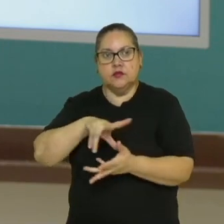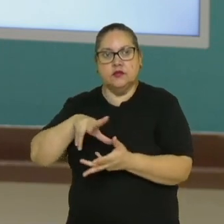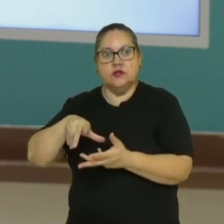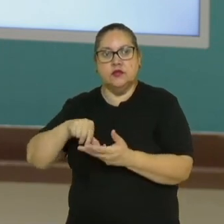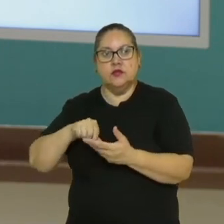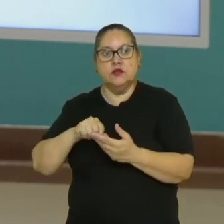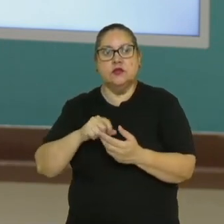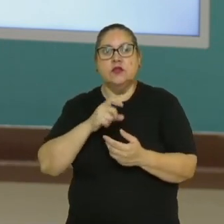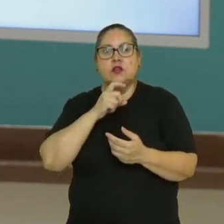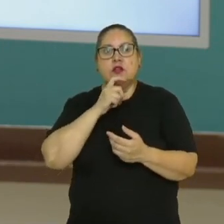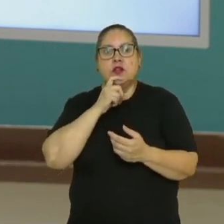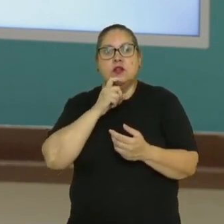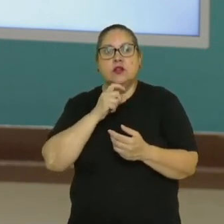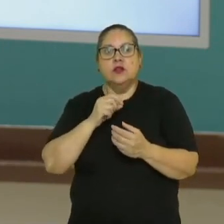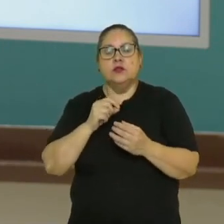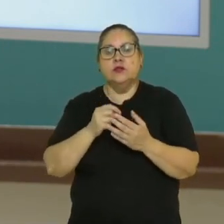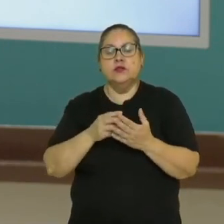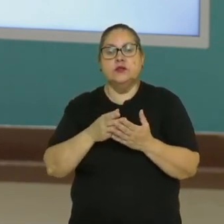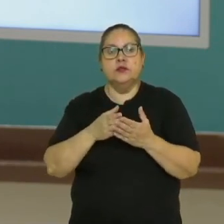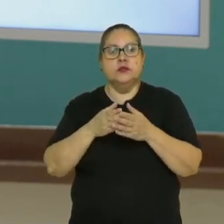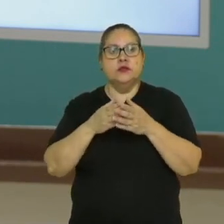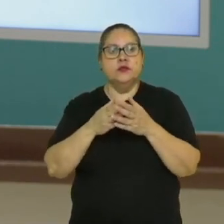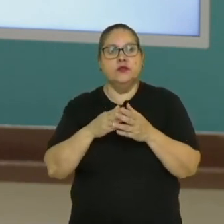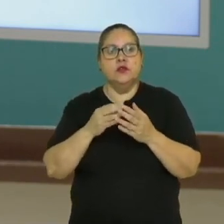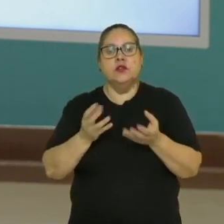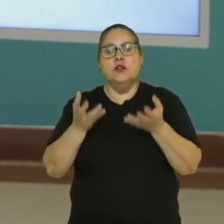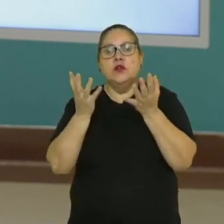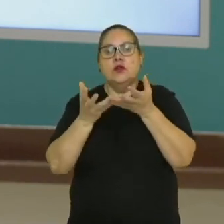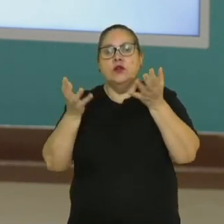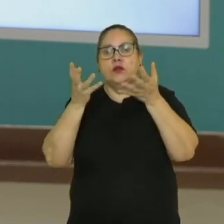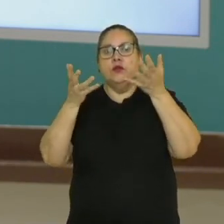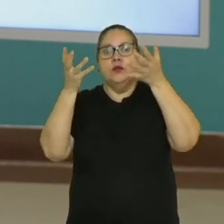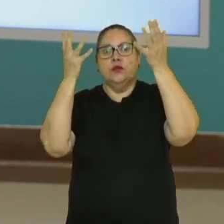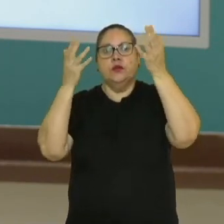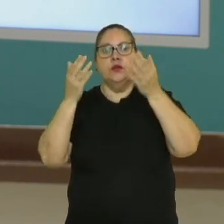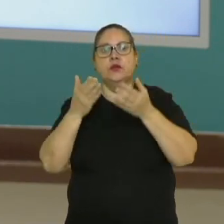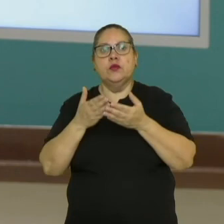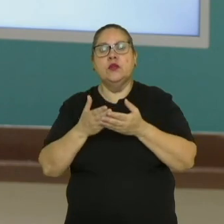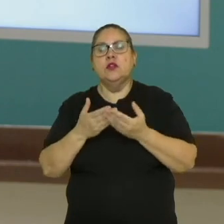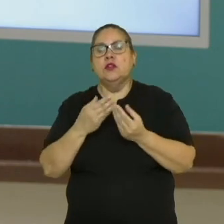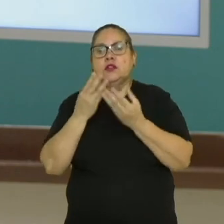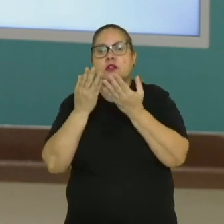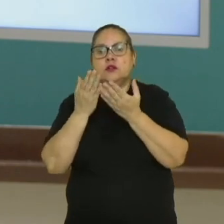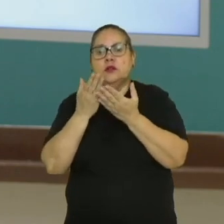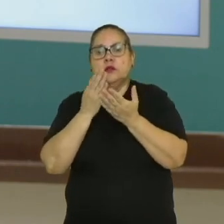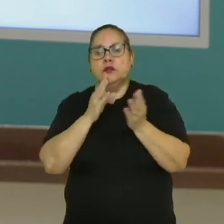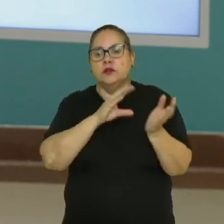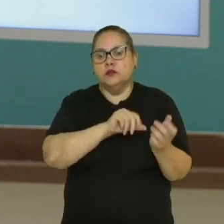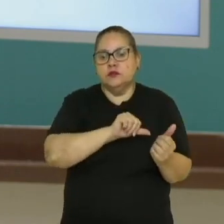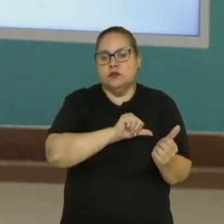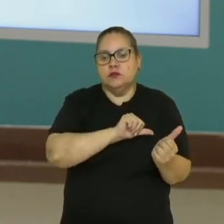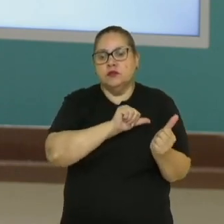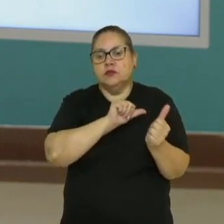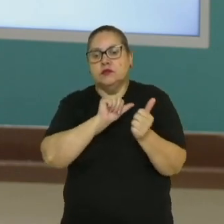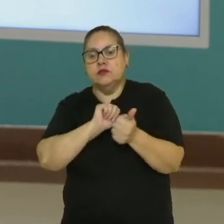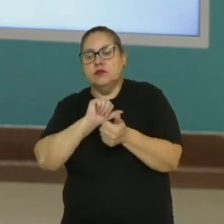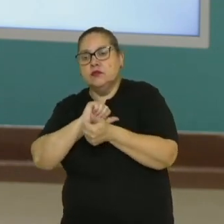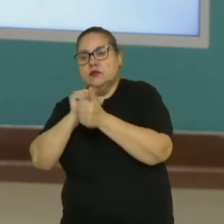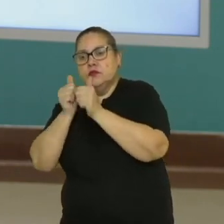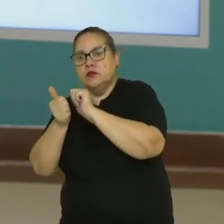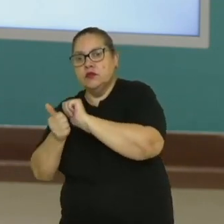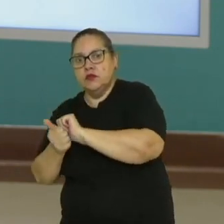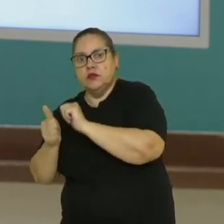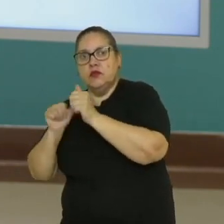resfriamento, ocorreu então a precipitação do vapor da atmosfera, ou seja, ele passou para o estado líquido.